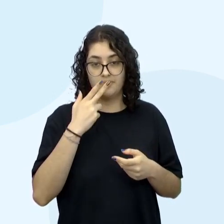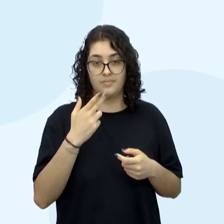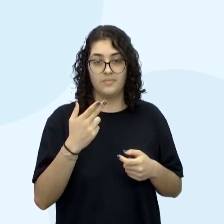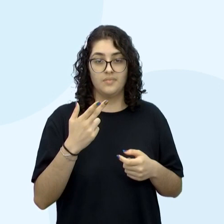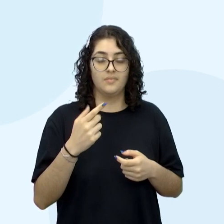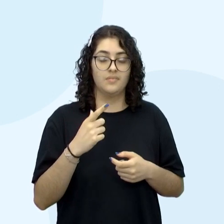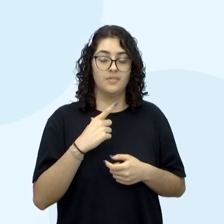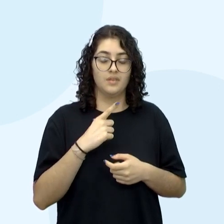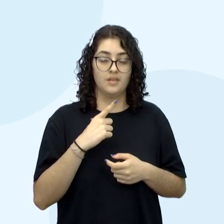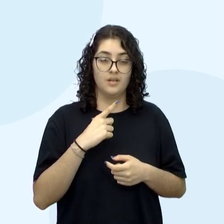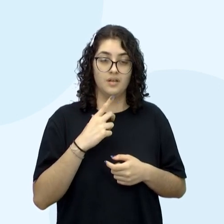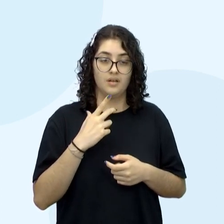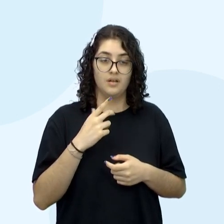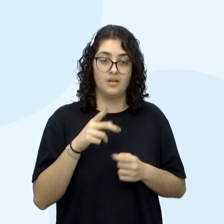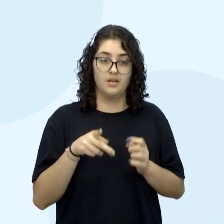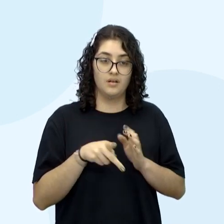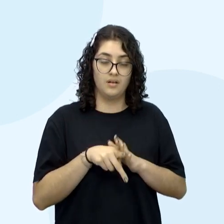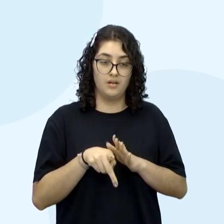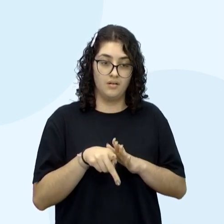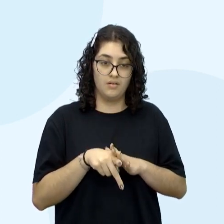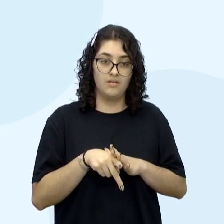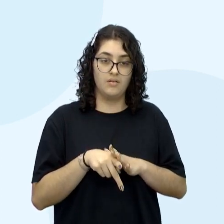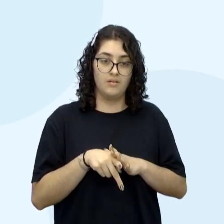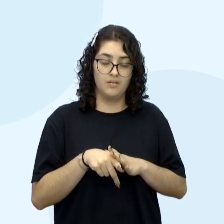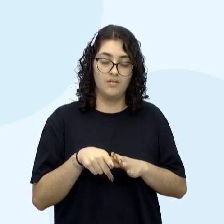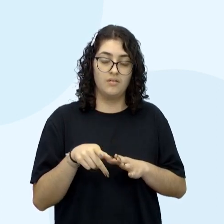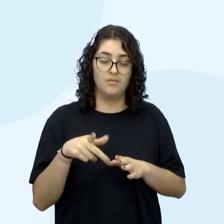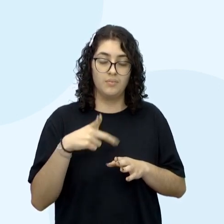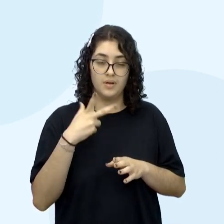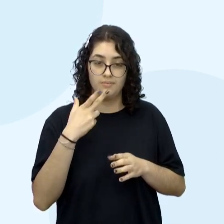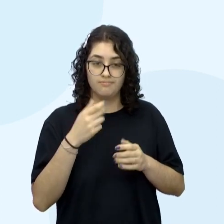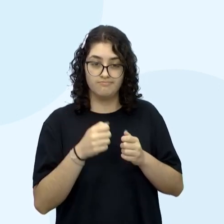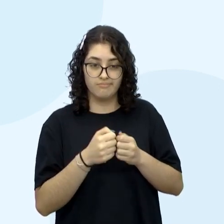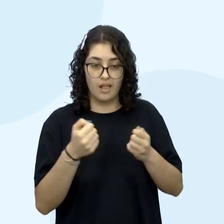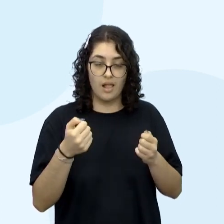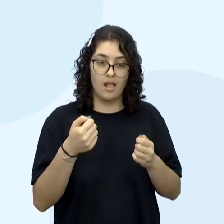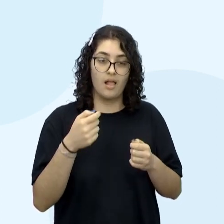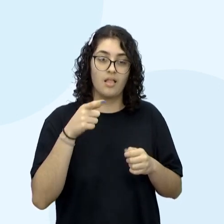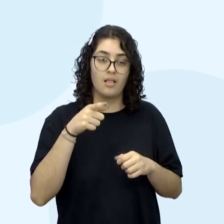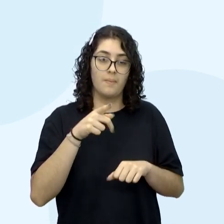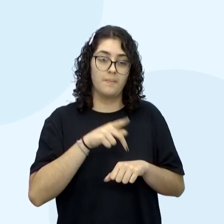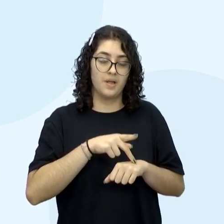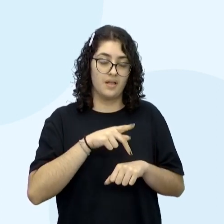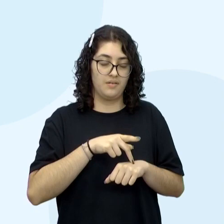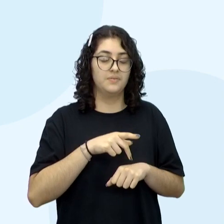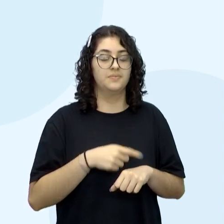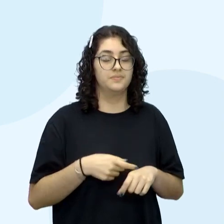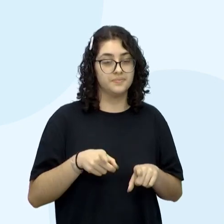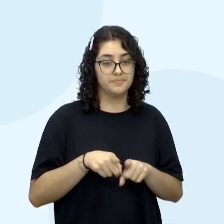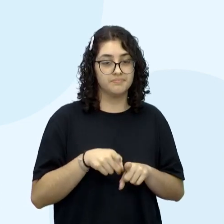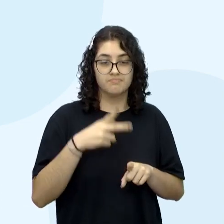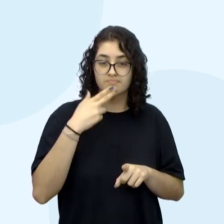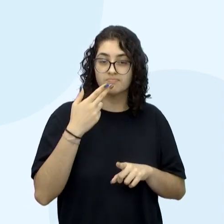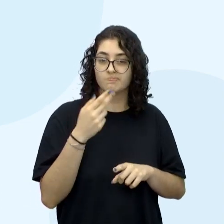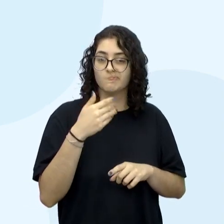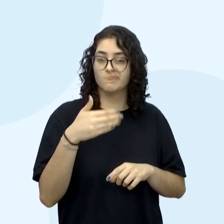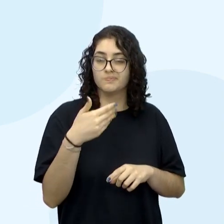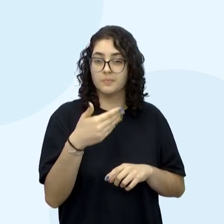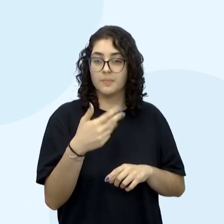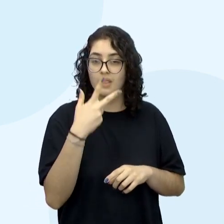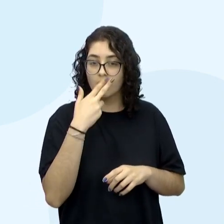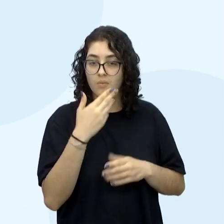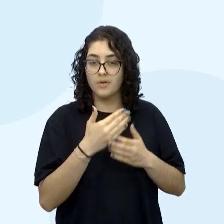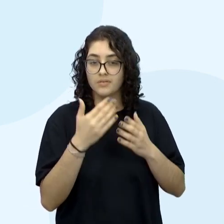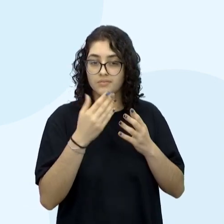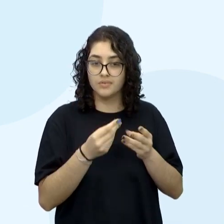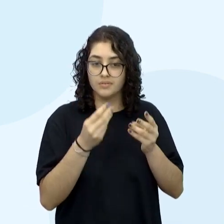pressionar as paredes, né, dos poros e ela acaba rompendo a rocha. E a cada ano que isso vai se repetindo, ela vai se degradando aos